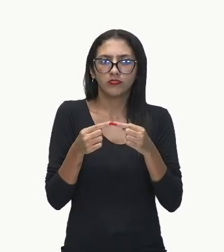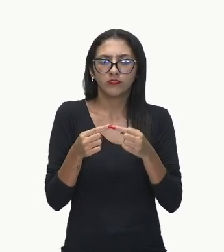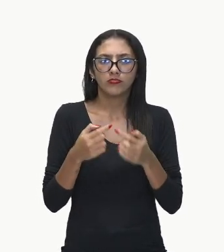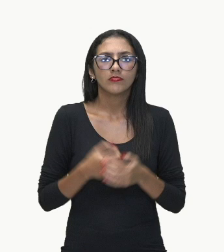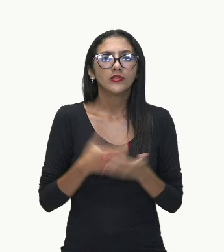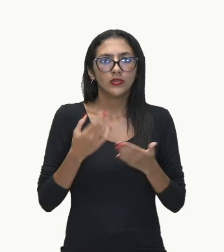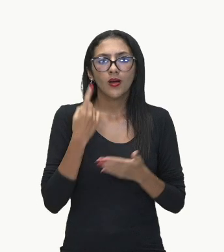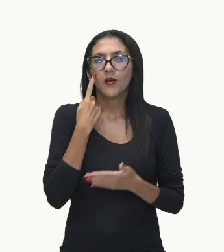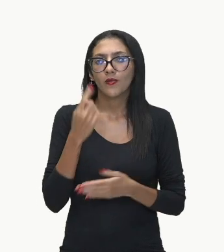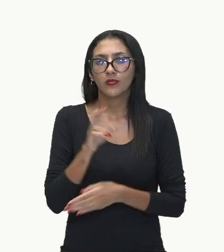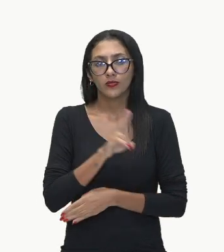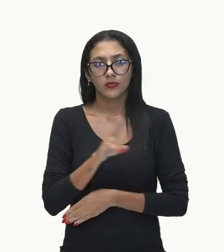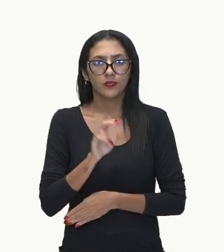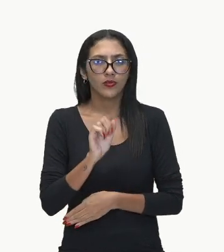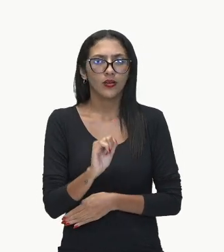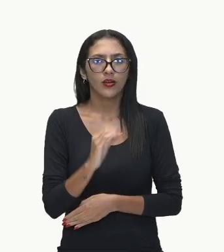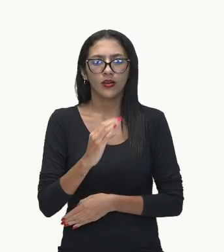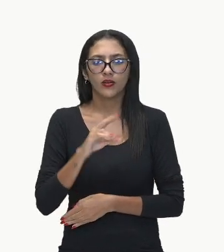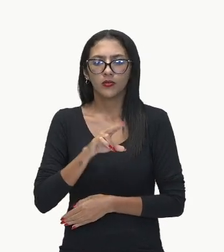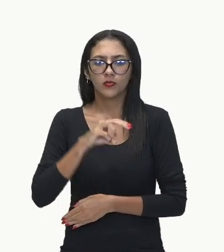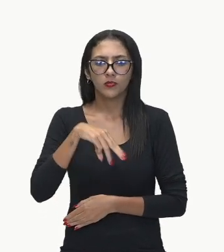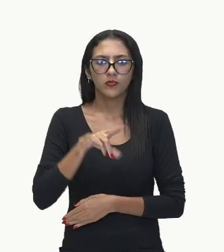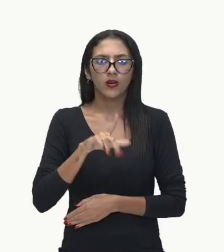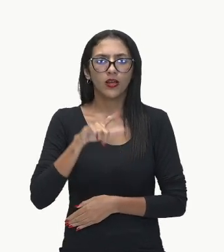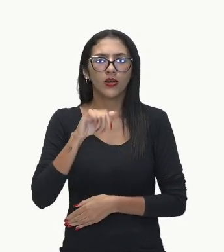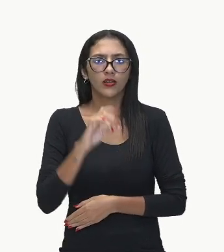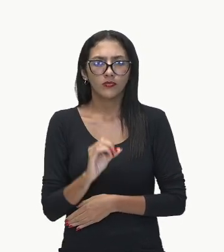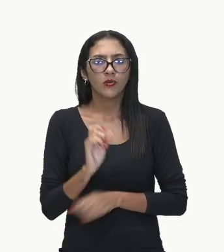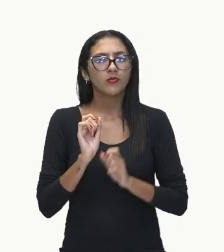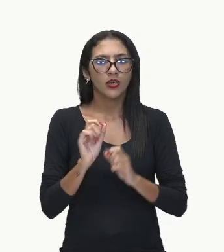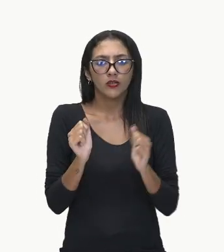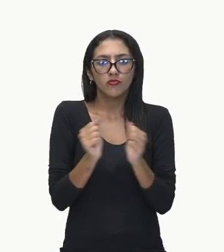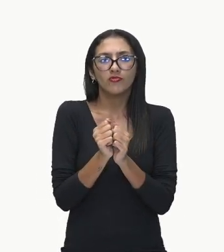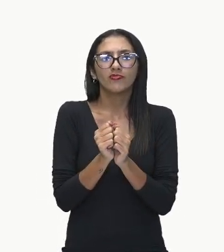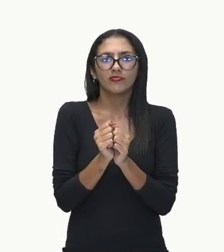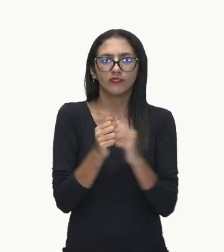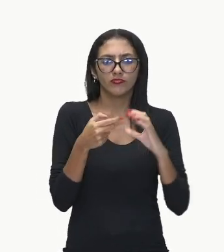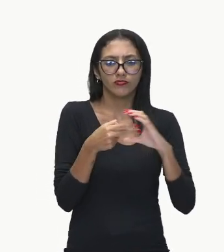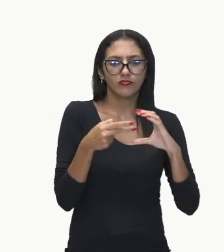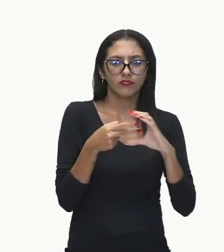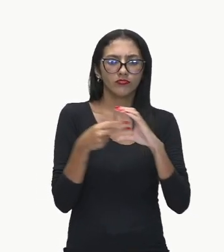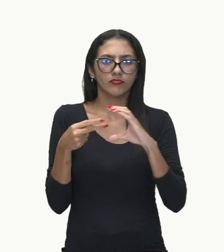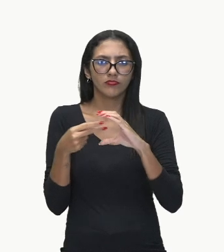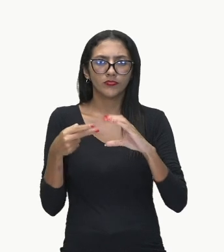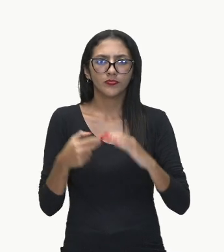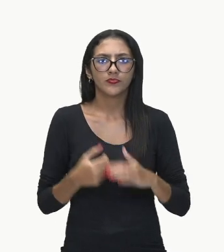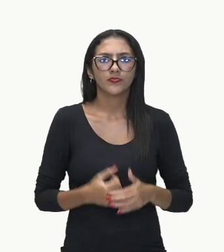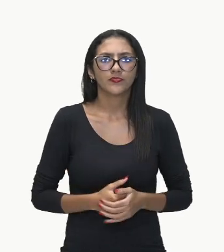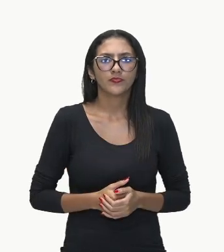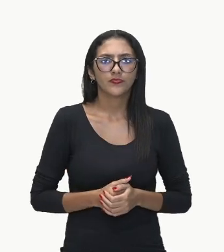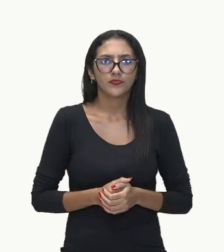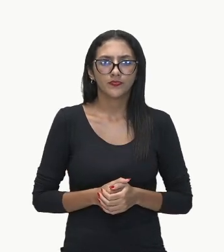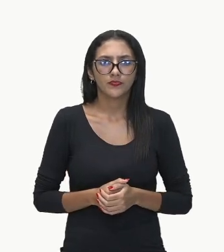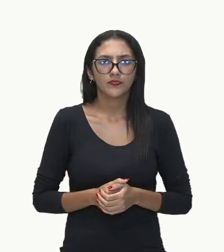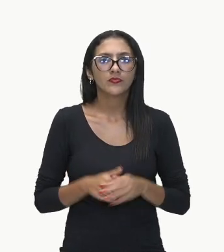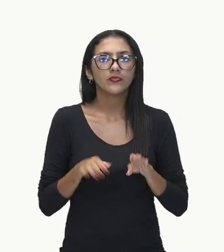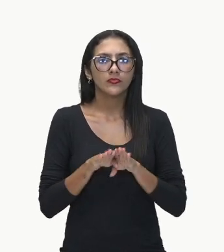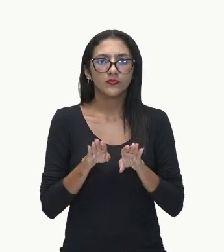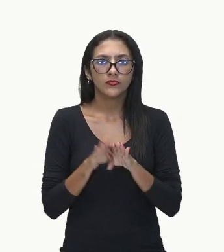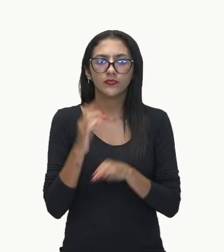Então, ele é classificado como dieno acumulado. E também tem os